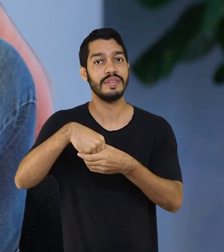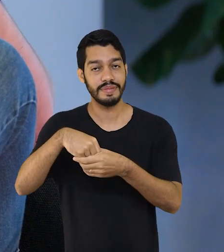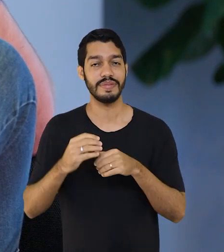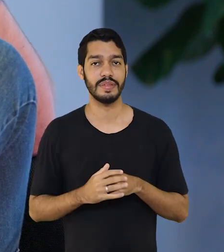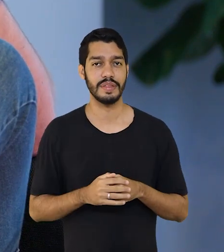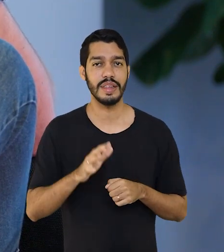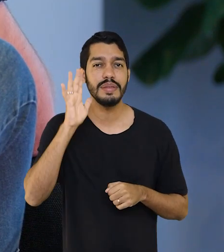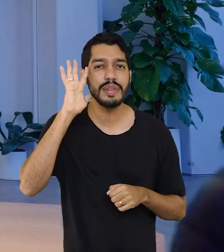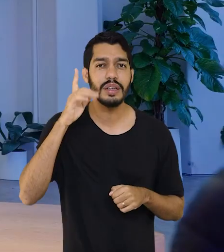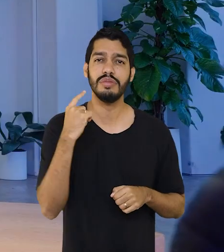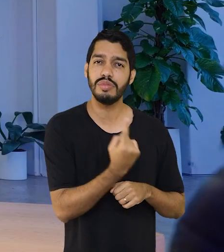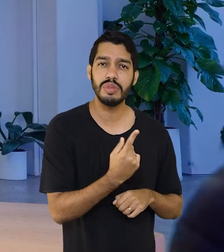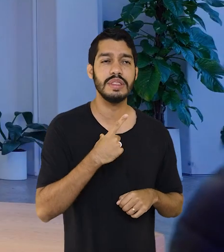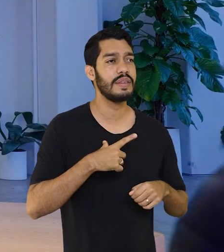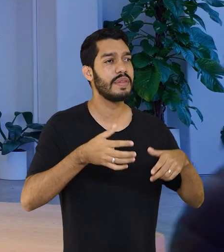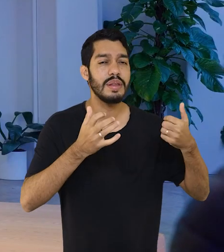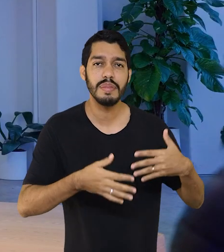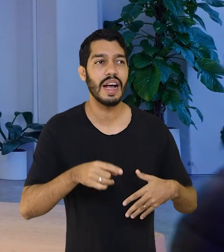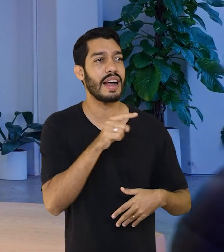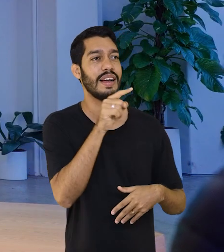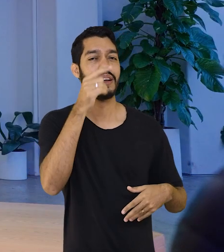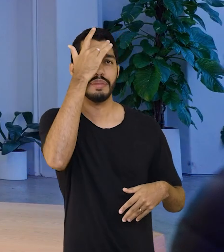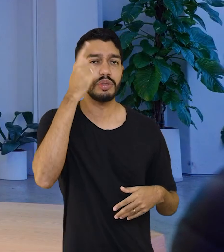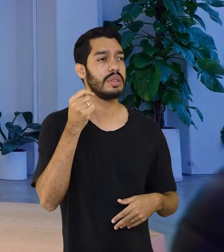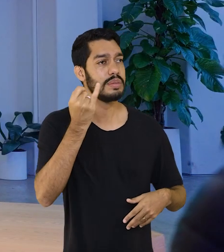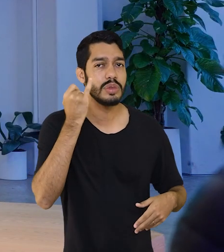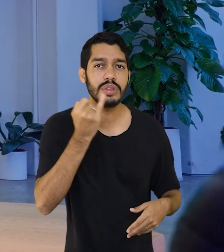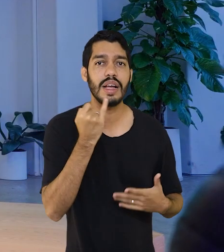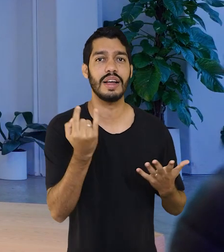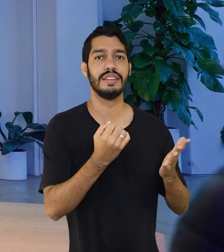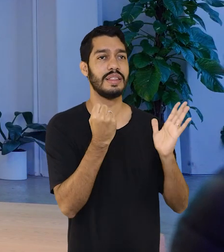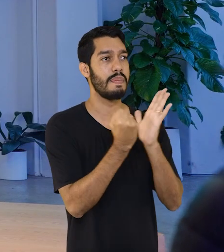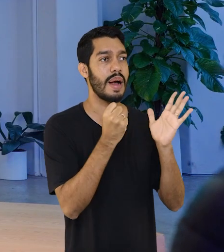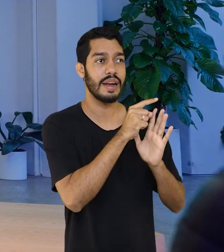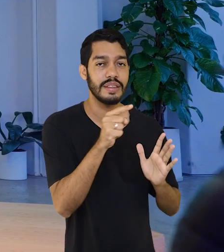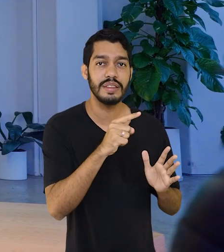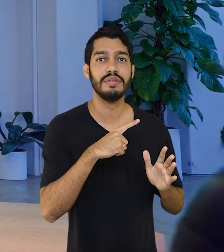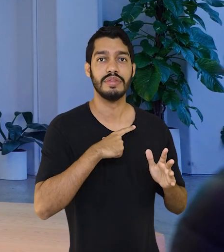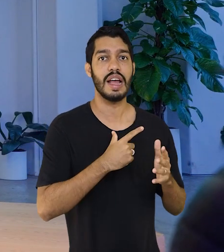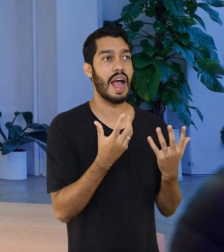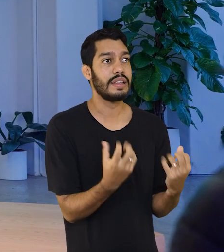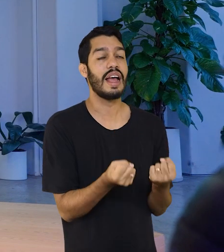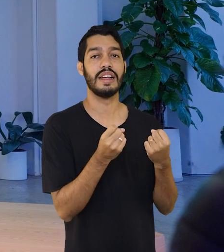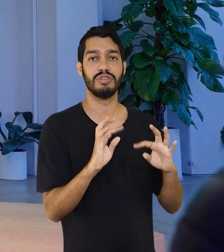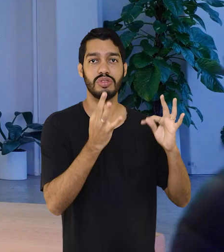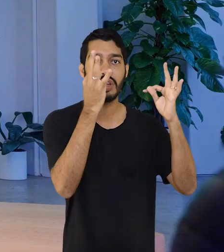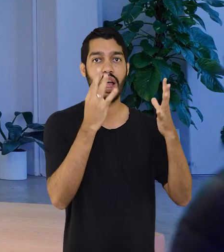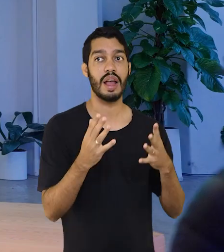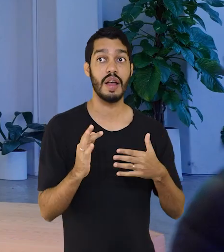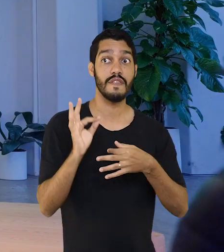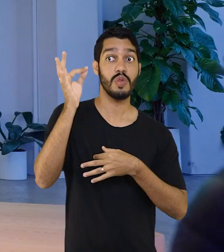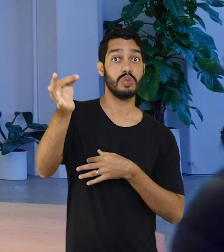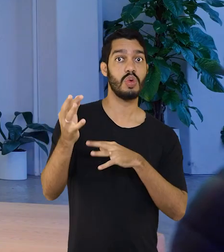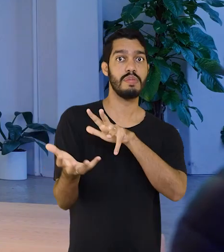centro. E você imagina quantas vezes a gente teve que explicar o porquê que era importante as marcas adotarem uma tecnologia como essa, para onde o